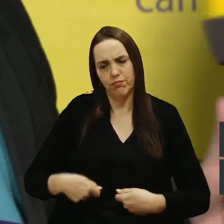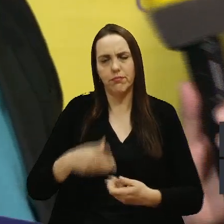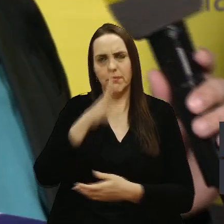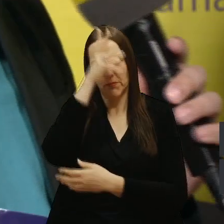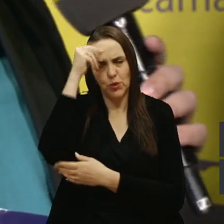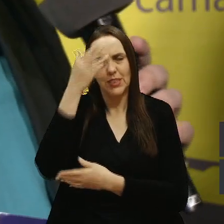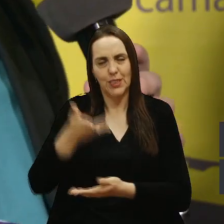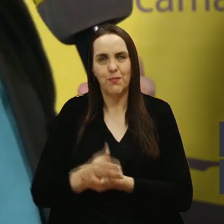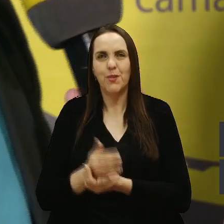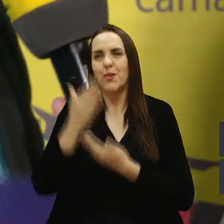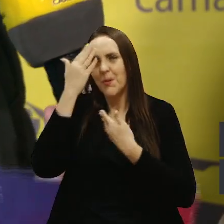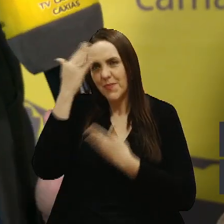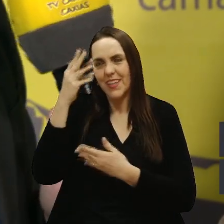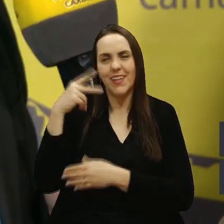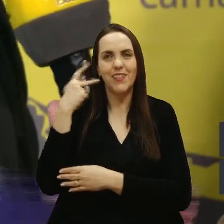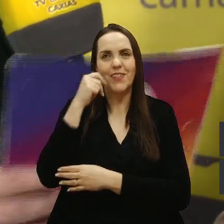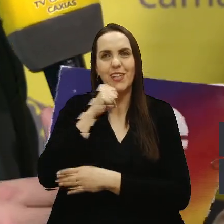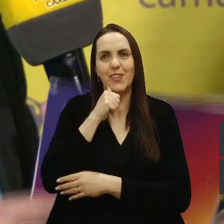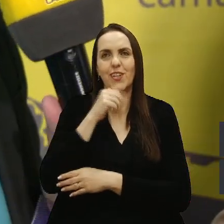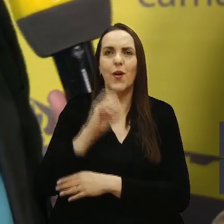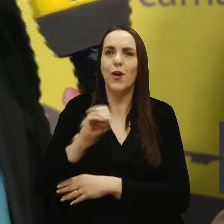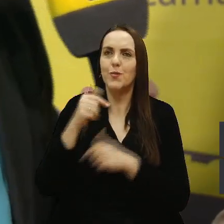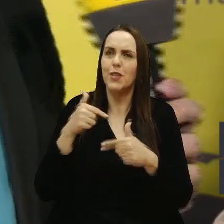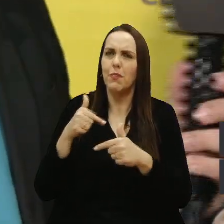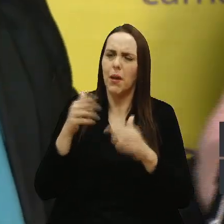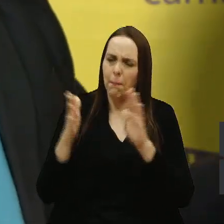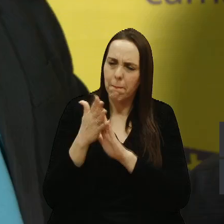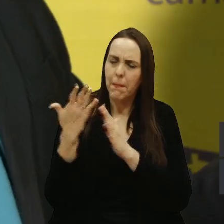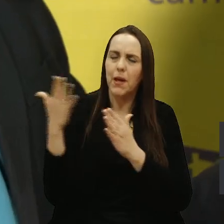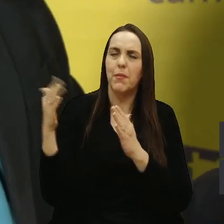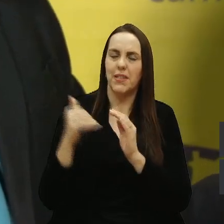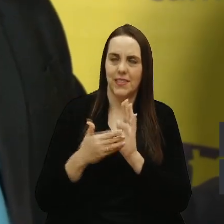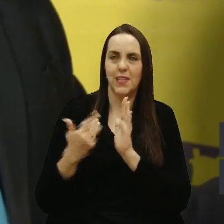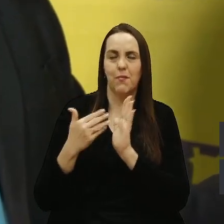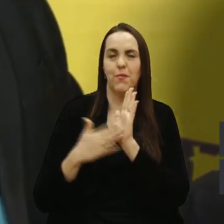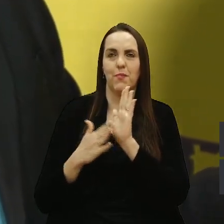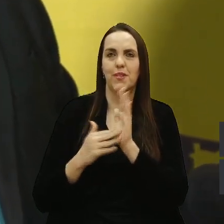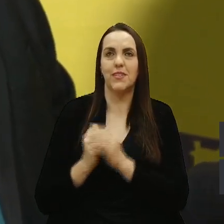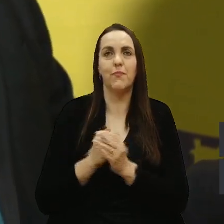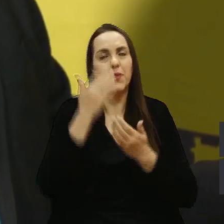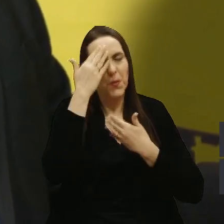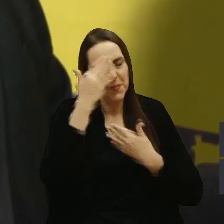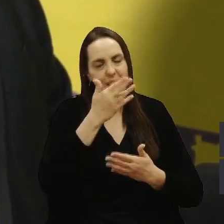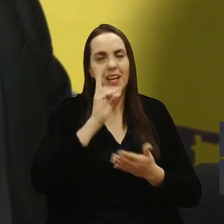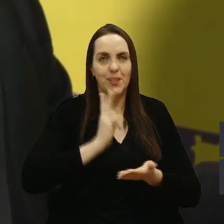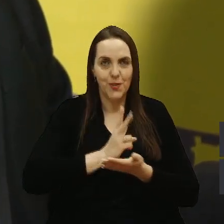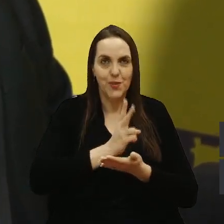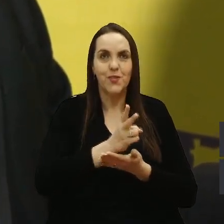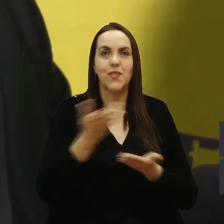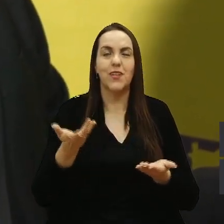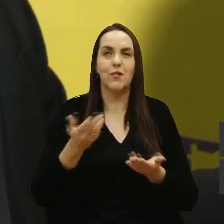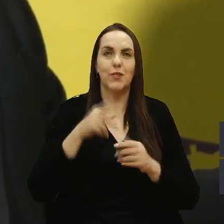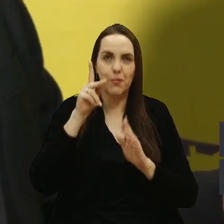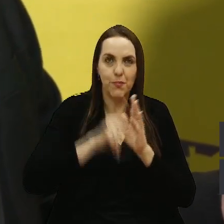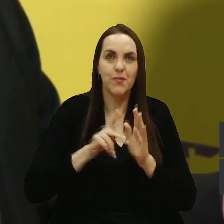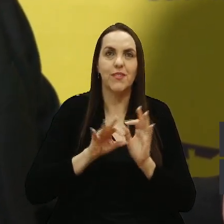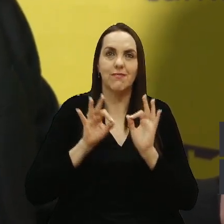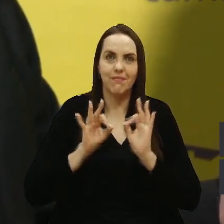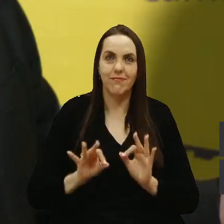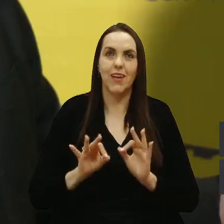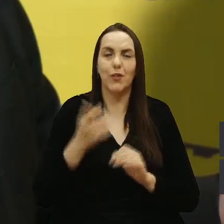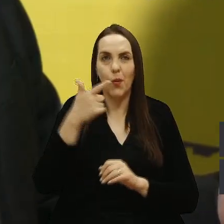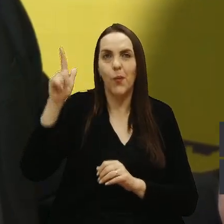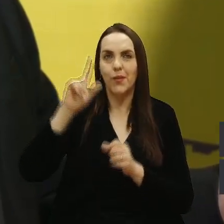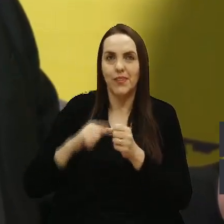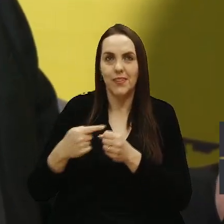Tá certo. Obrigado, vereadora, e um ótimo trabalho e parabéns pela iniciativa. Muito obrigado, assim seguimos, né, verificando projetos que dão certo em outras